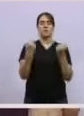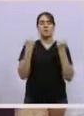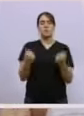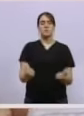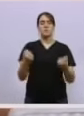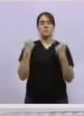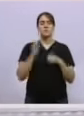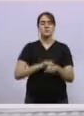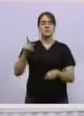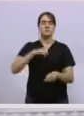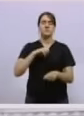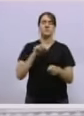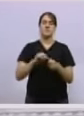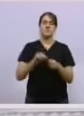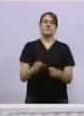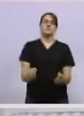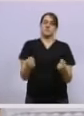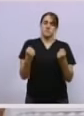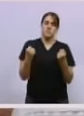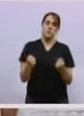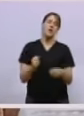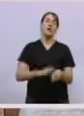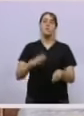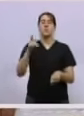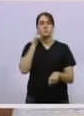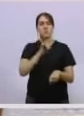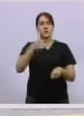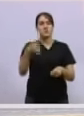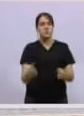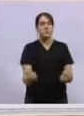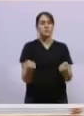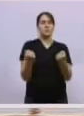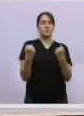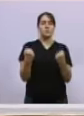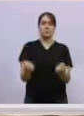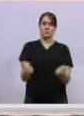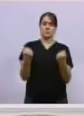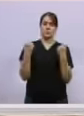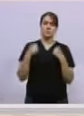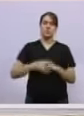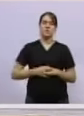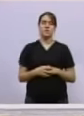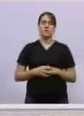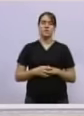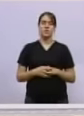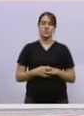levanta, mais peso o nosso músculo quer levantar depois. O processo da hipertrofia muscular é